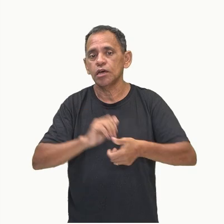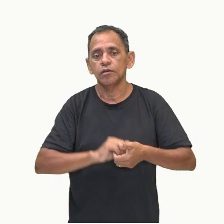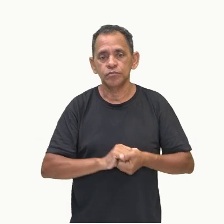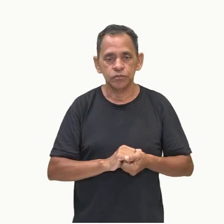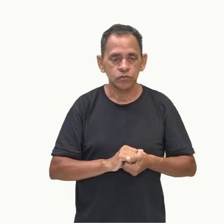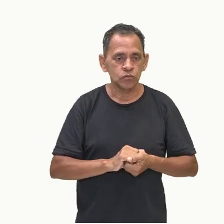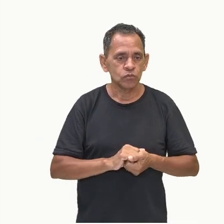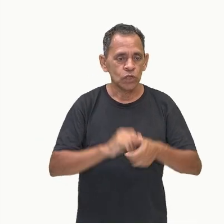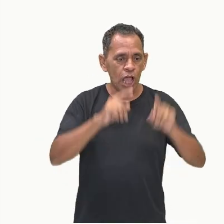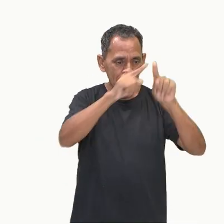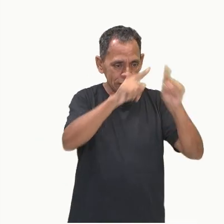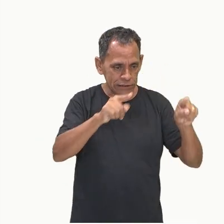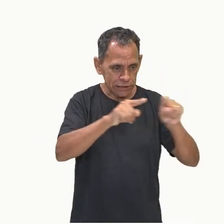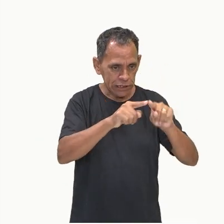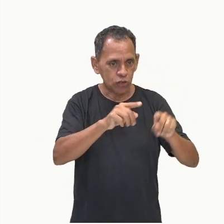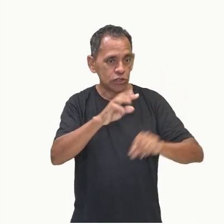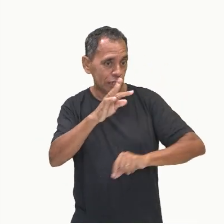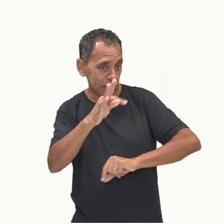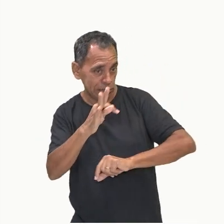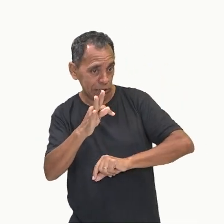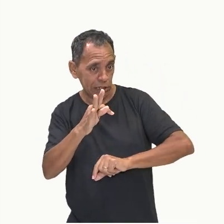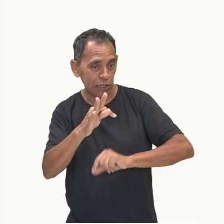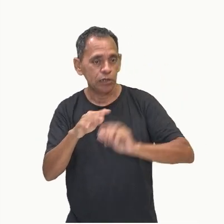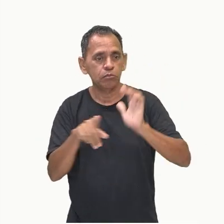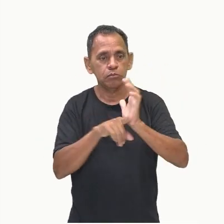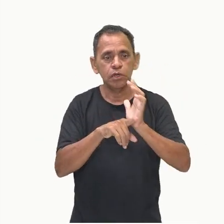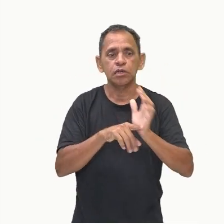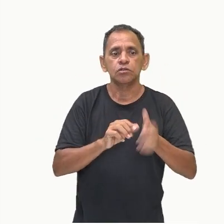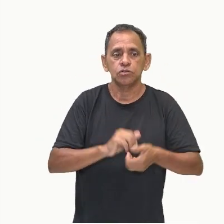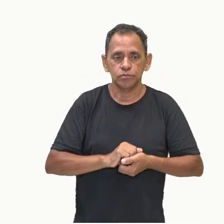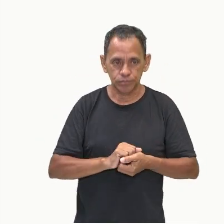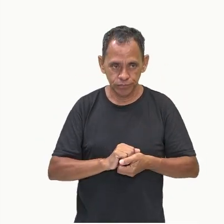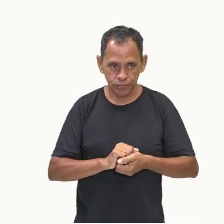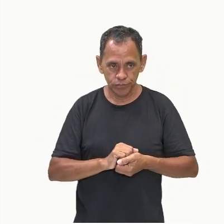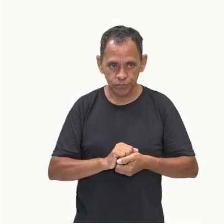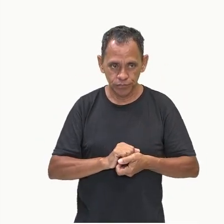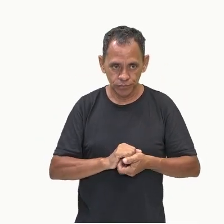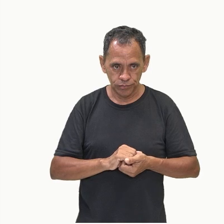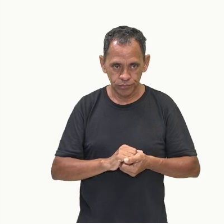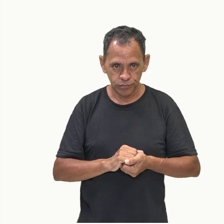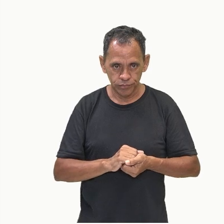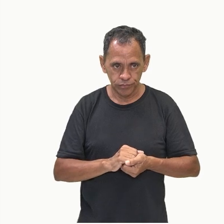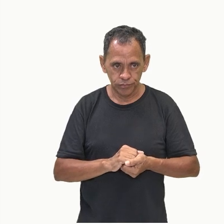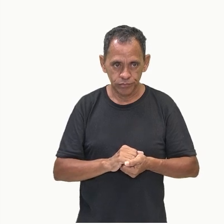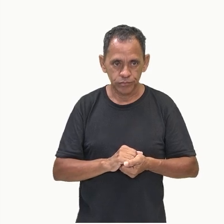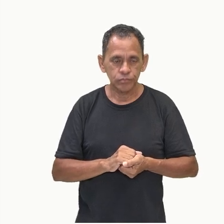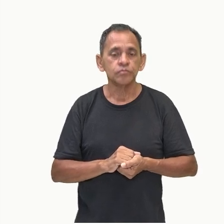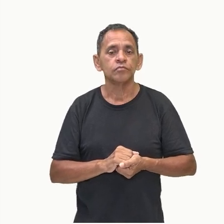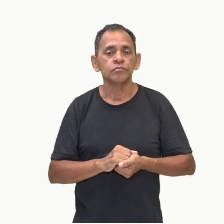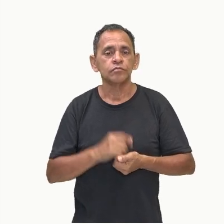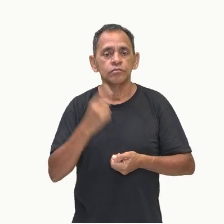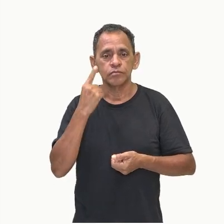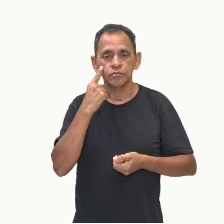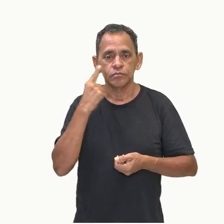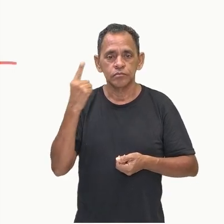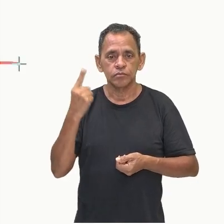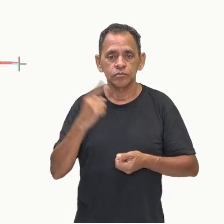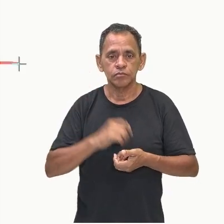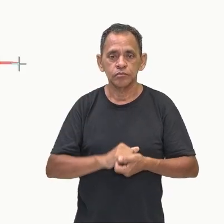ele nos falou não foi 130 km inclusive na imagem fica fácil de identificá-la